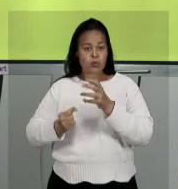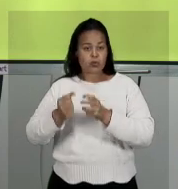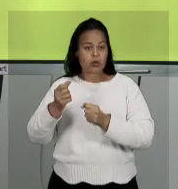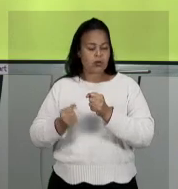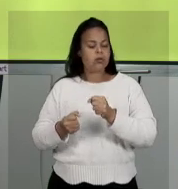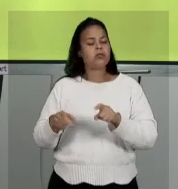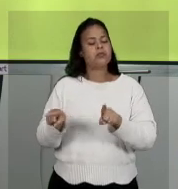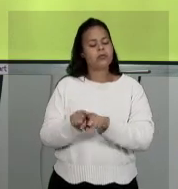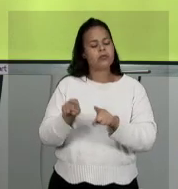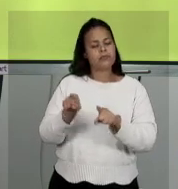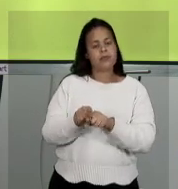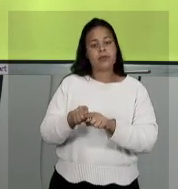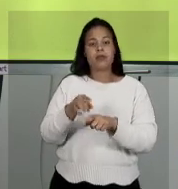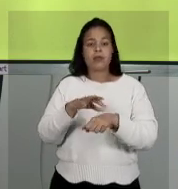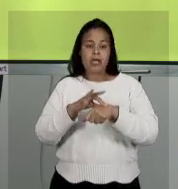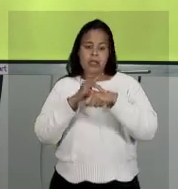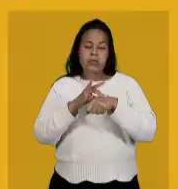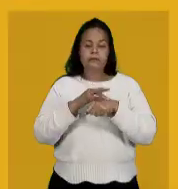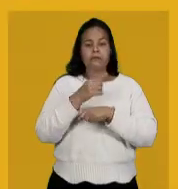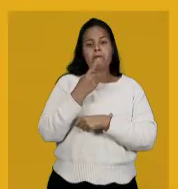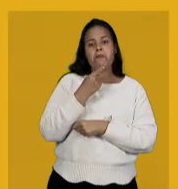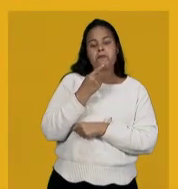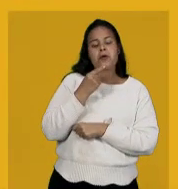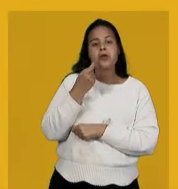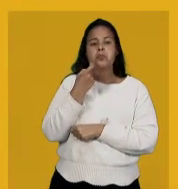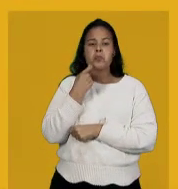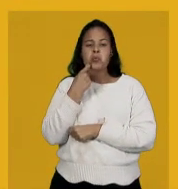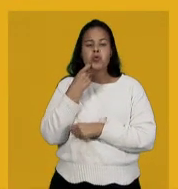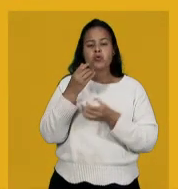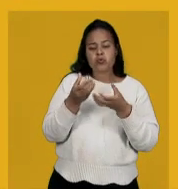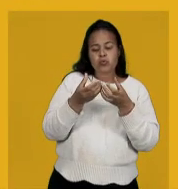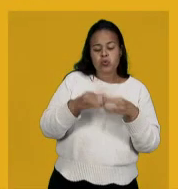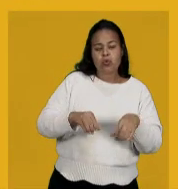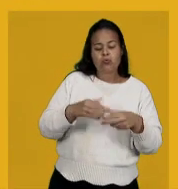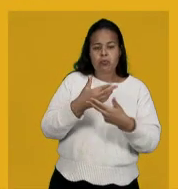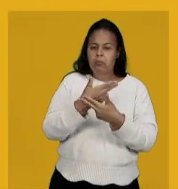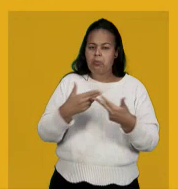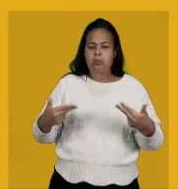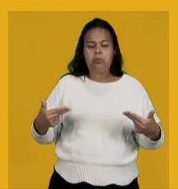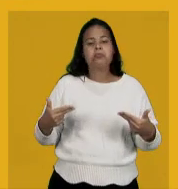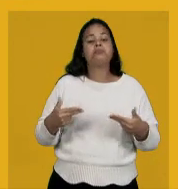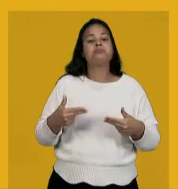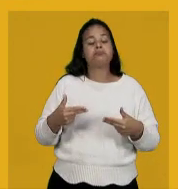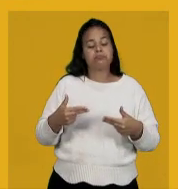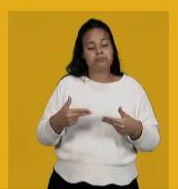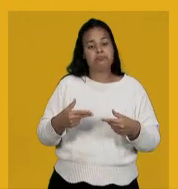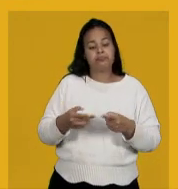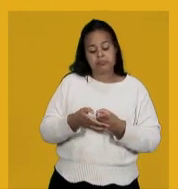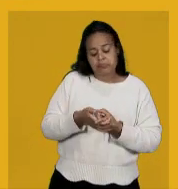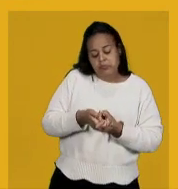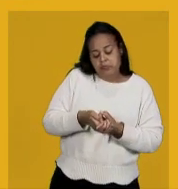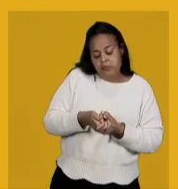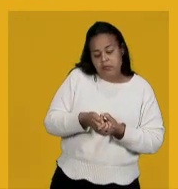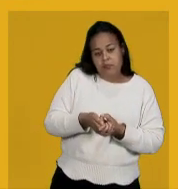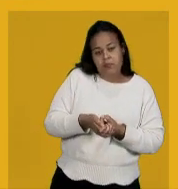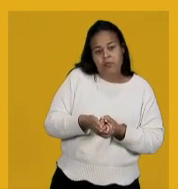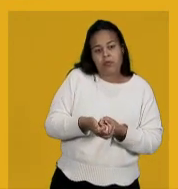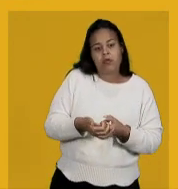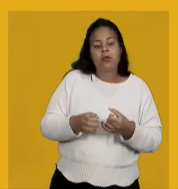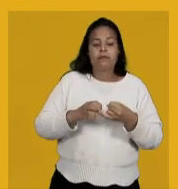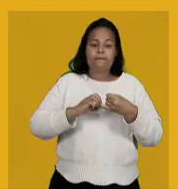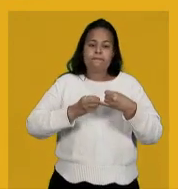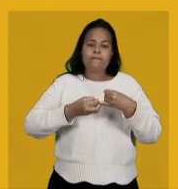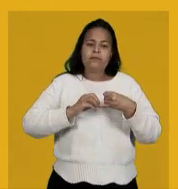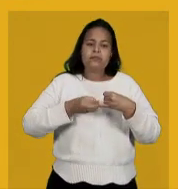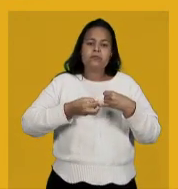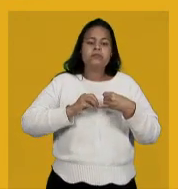laticínios, carne vermelha, peixe, ovo, produto de cereais, vagens ali entraria o feijão, tá, gente?